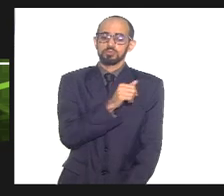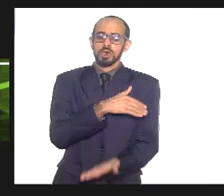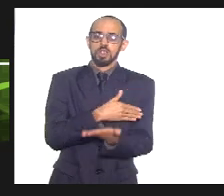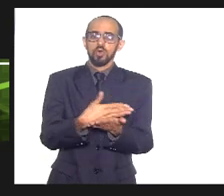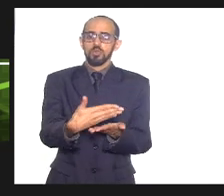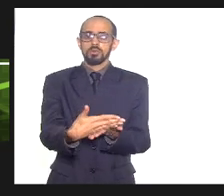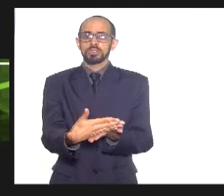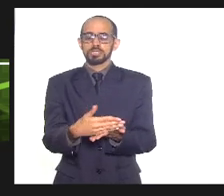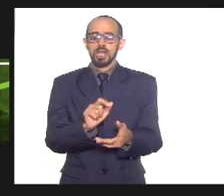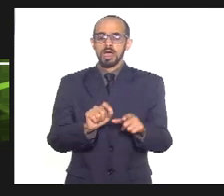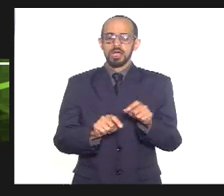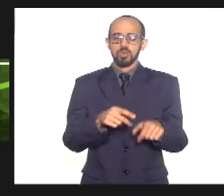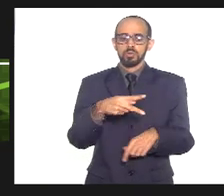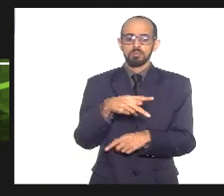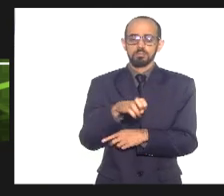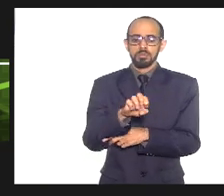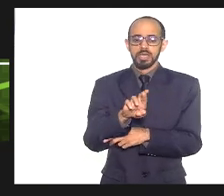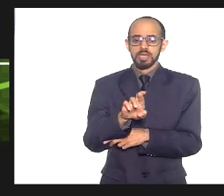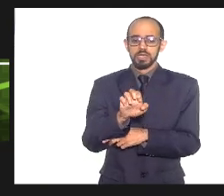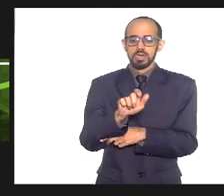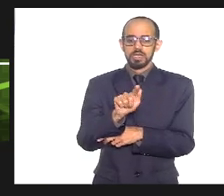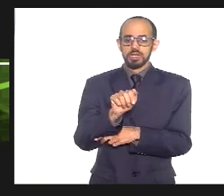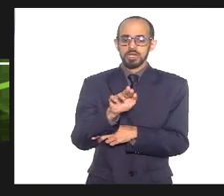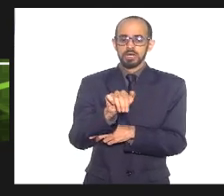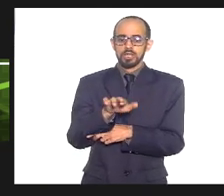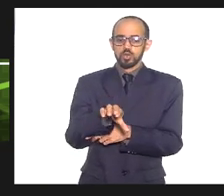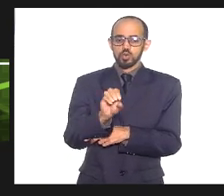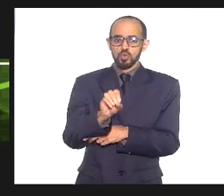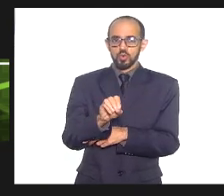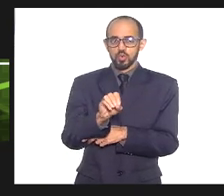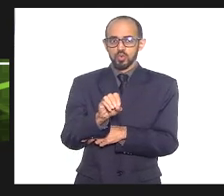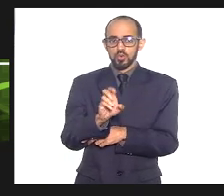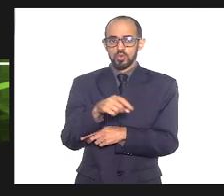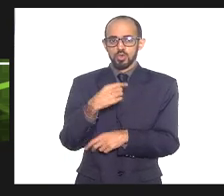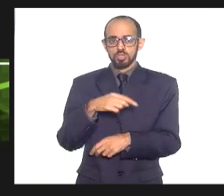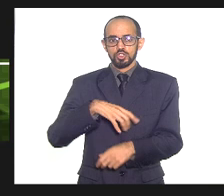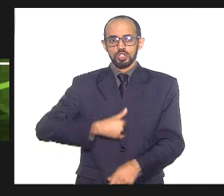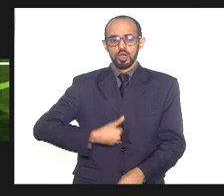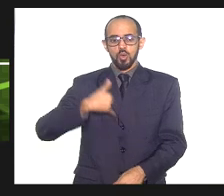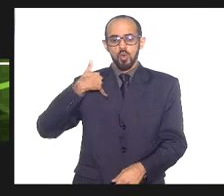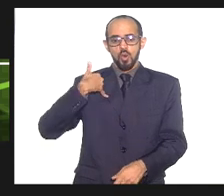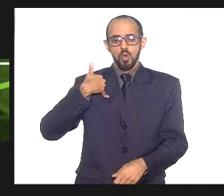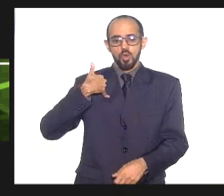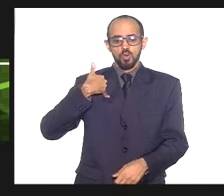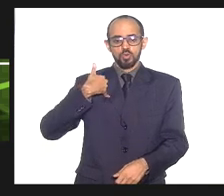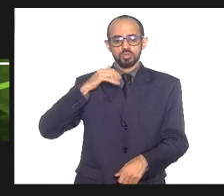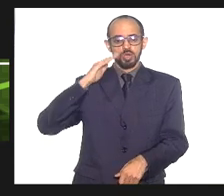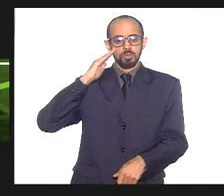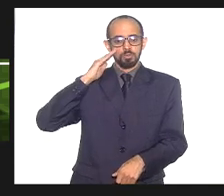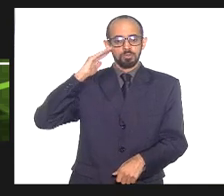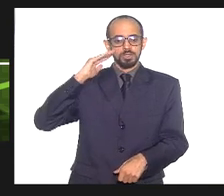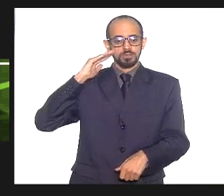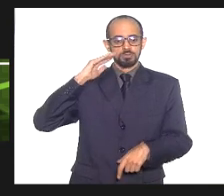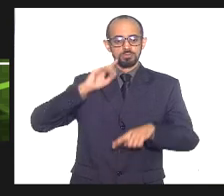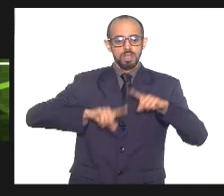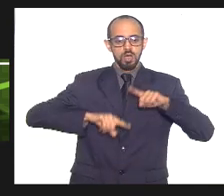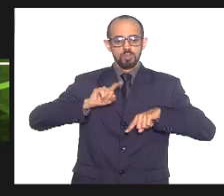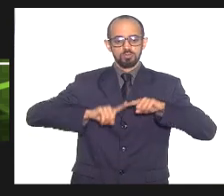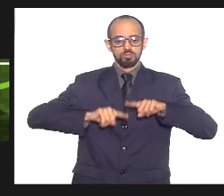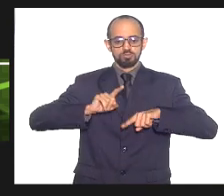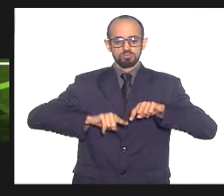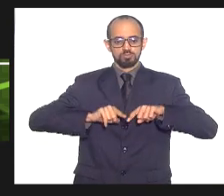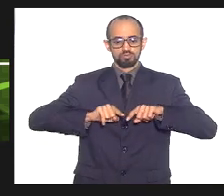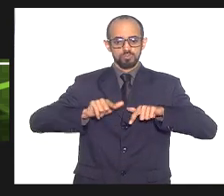pelo campo de Peregrino. Temos muito orgulho de ser o principal ativo operado pela Equinor fora da